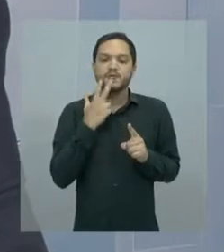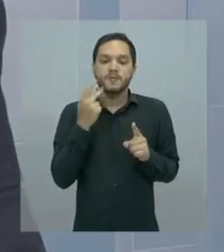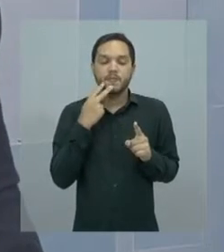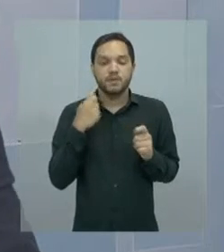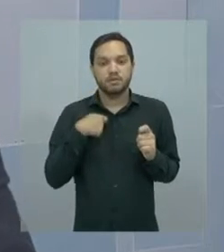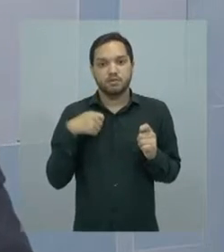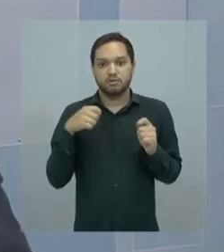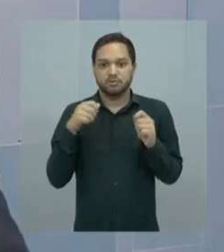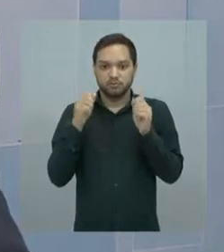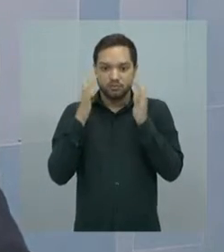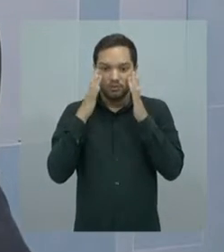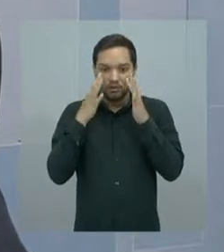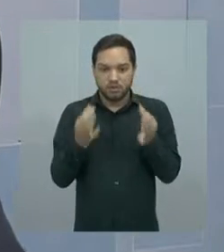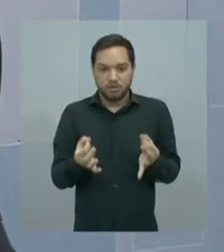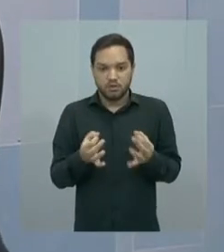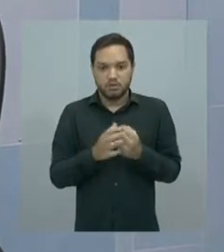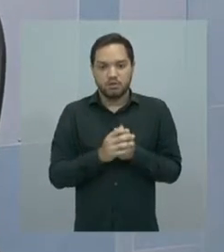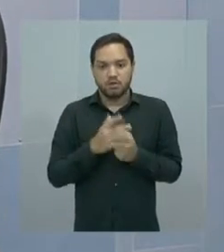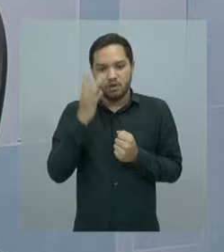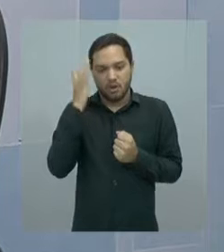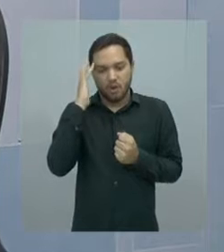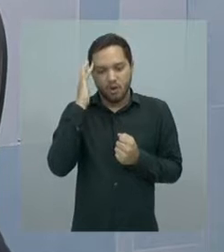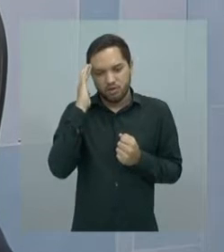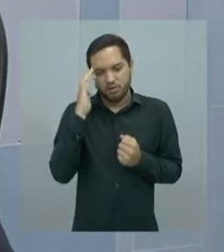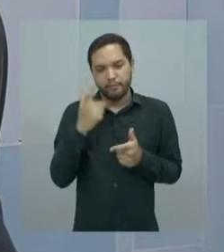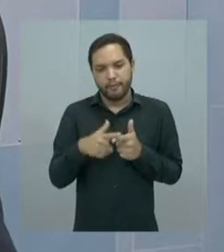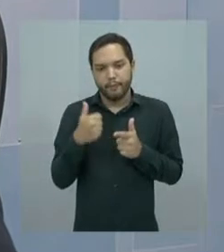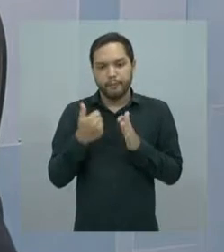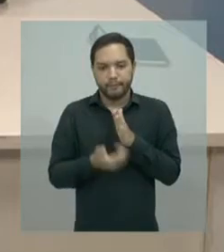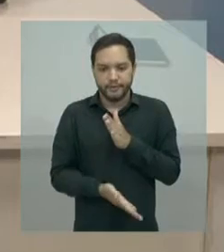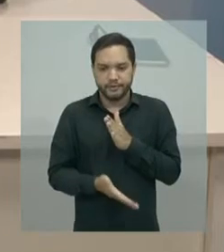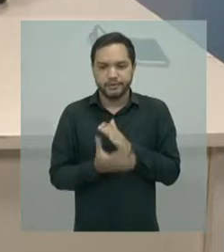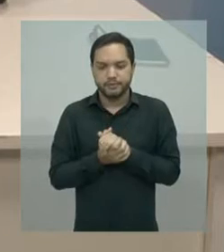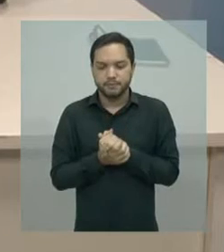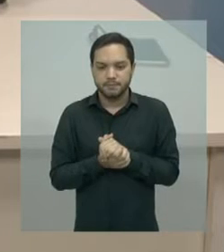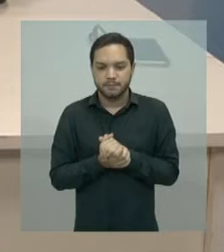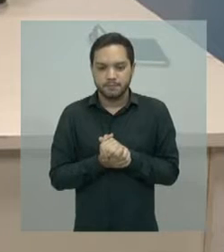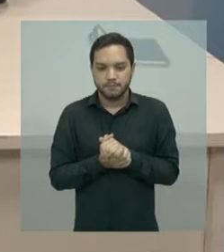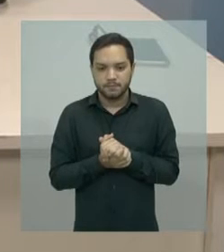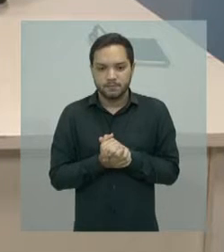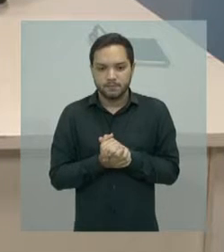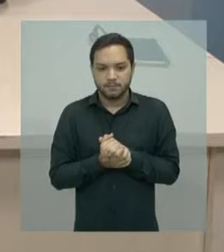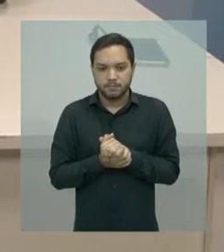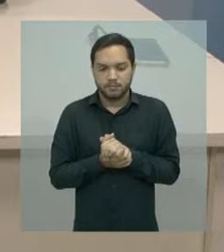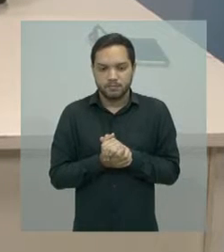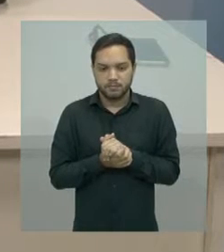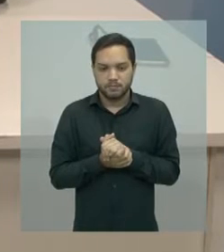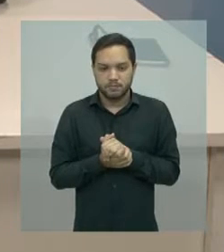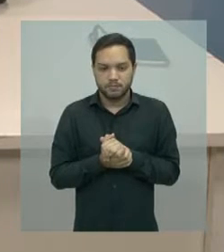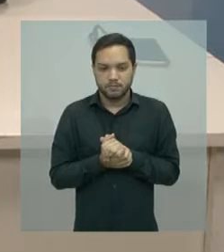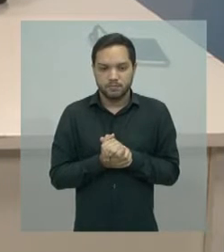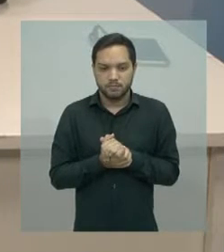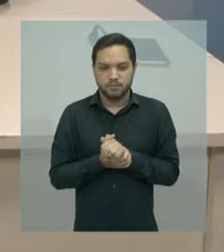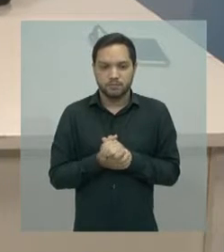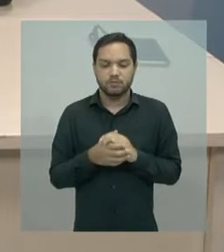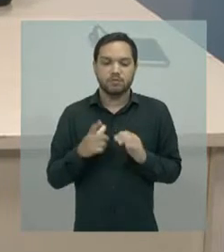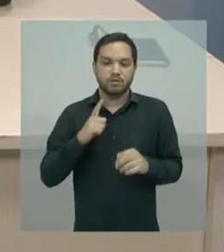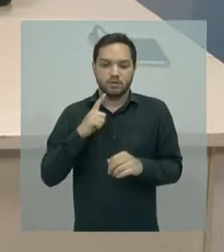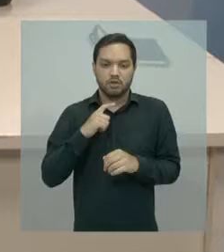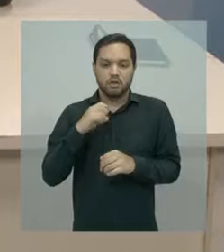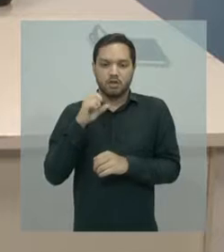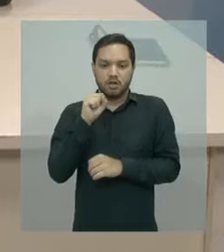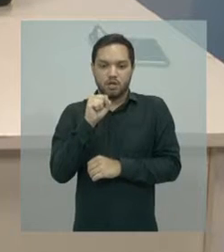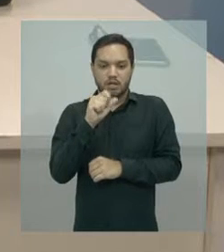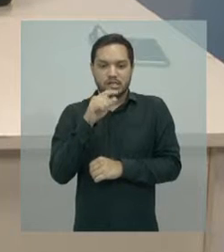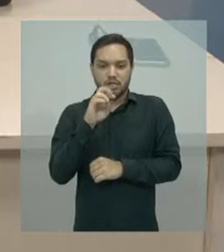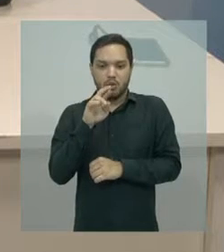alerta. Eu acho que é uma perda muito grande. Na Serra Grande iria embora São Benedito, Viçosa... Poranga você